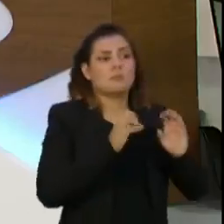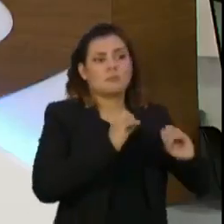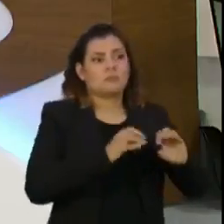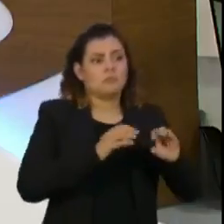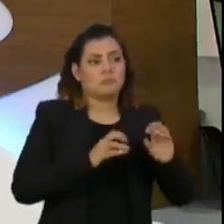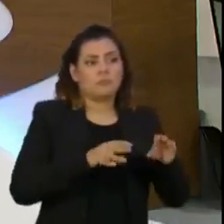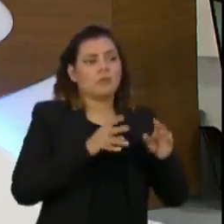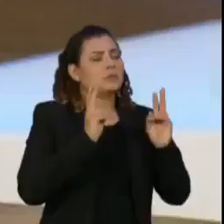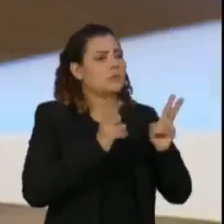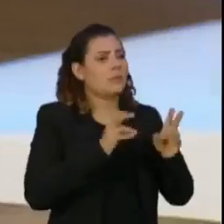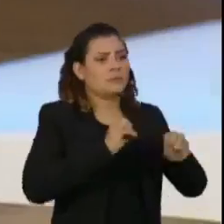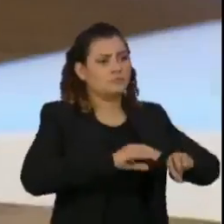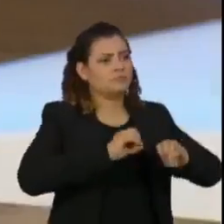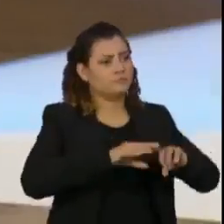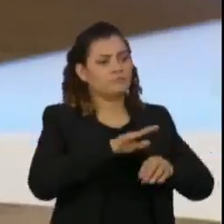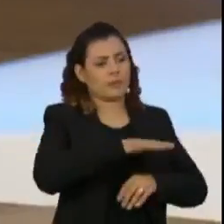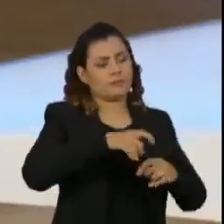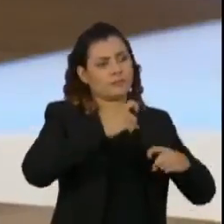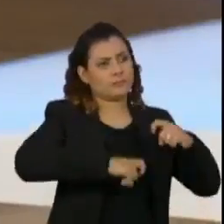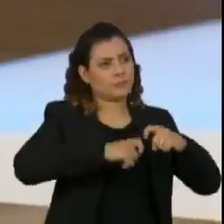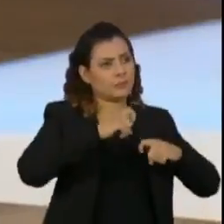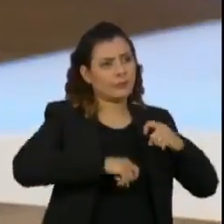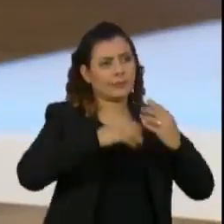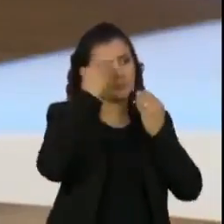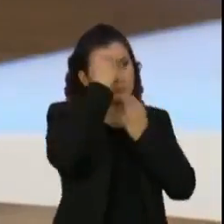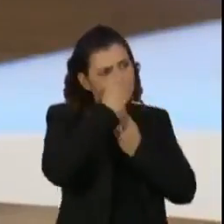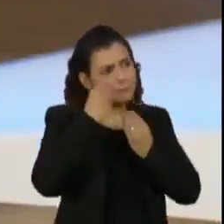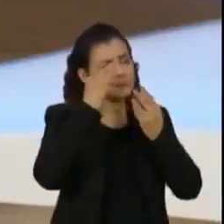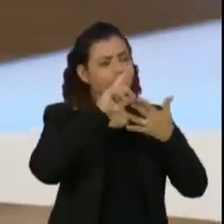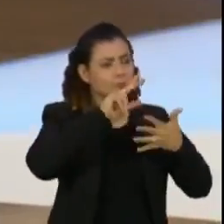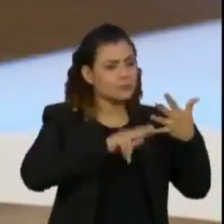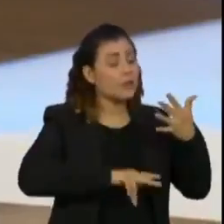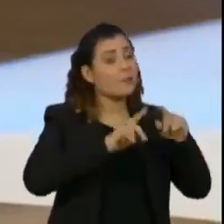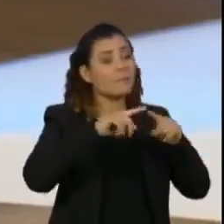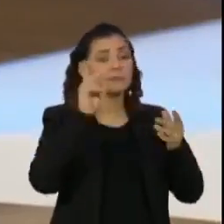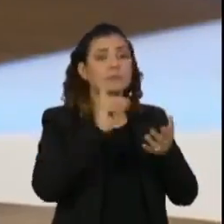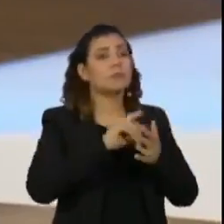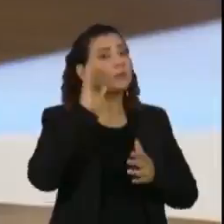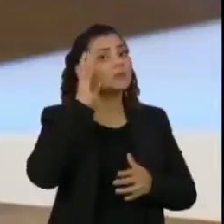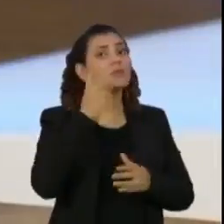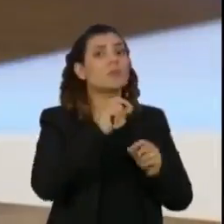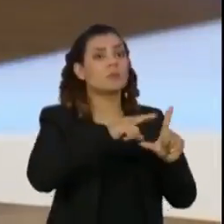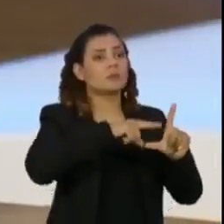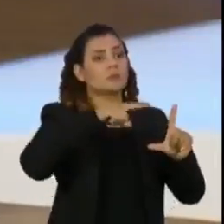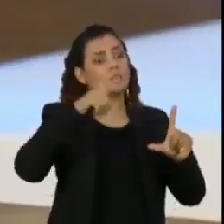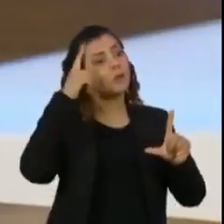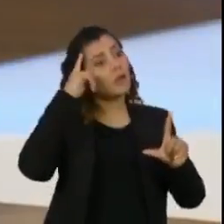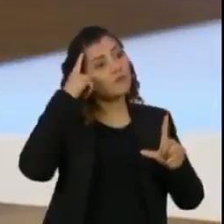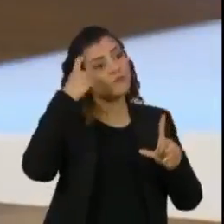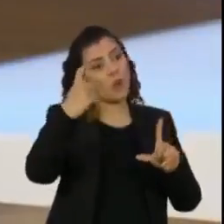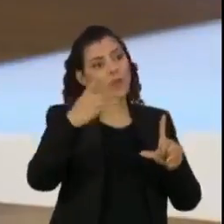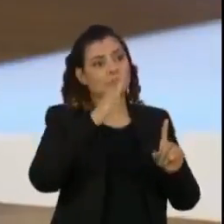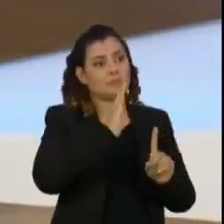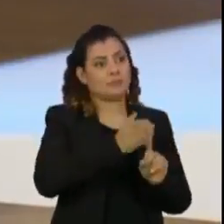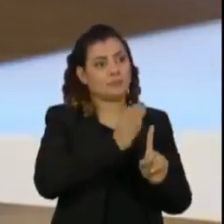educação sexual, e para mim tem uma forma muito simples de resolver esse problema, Lola. Mostra os índices de violência